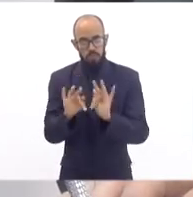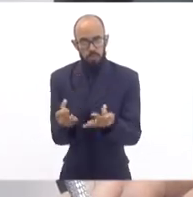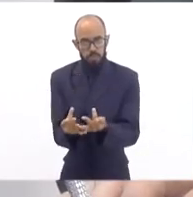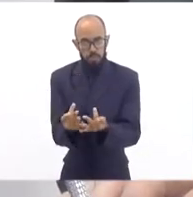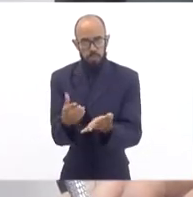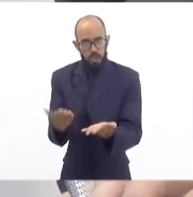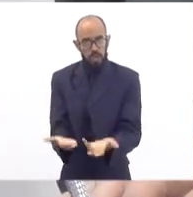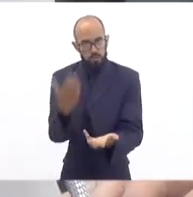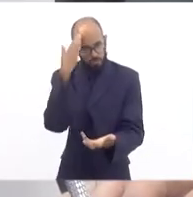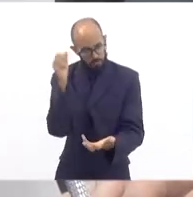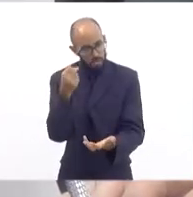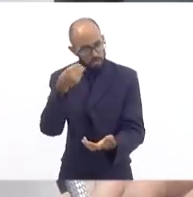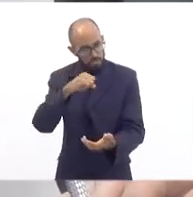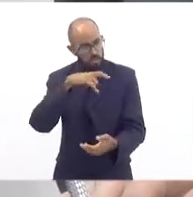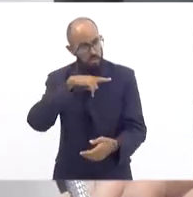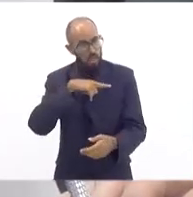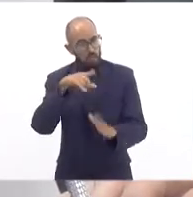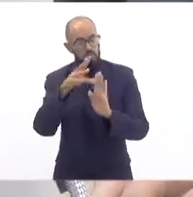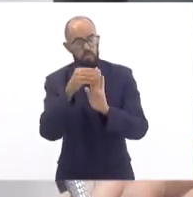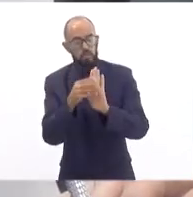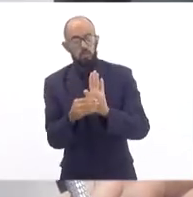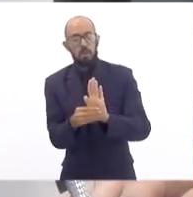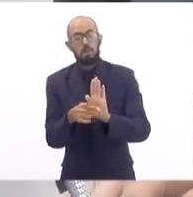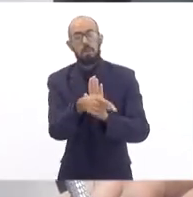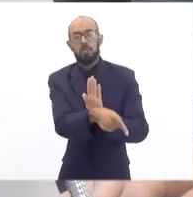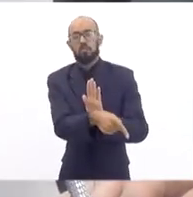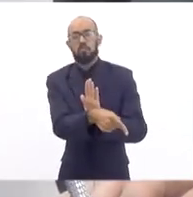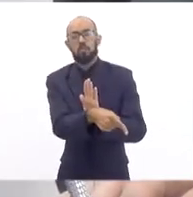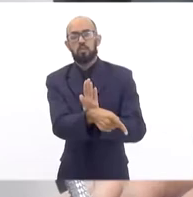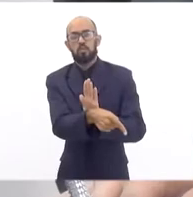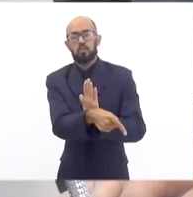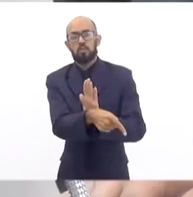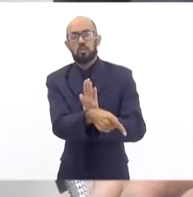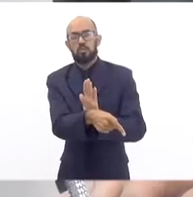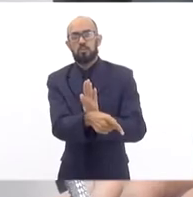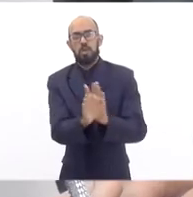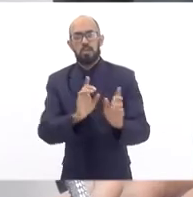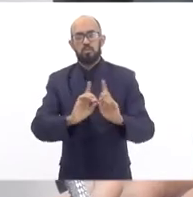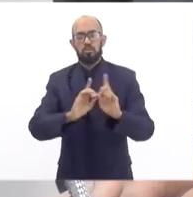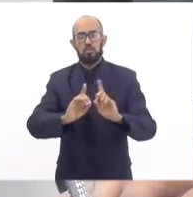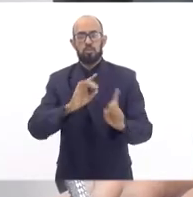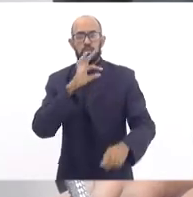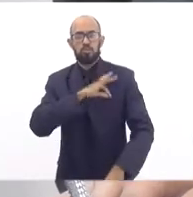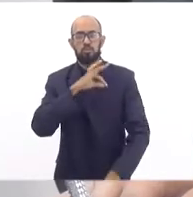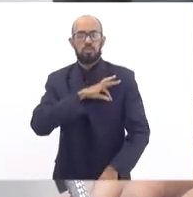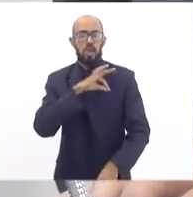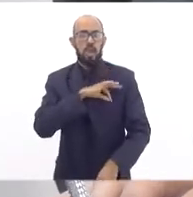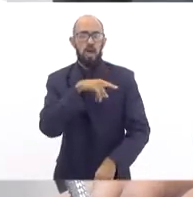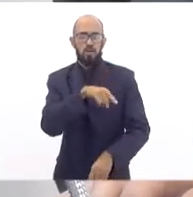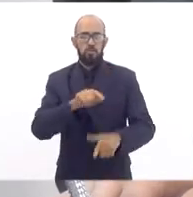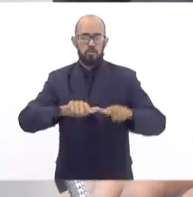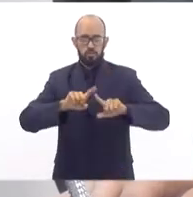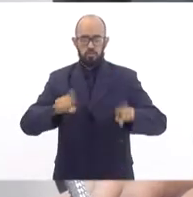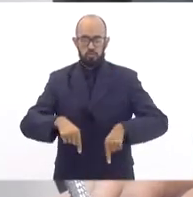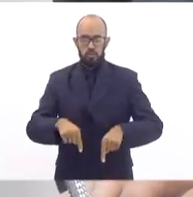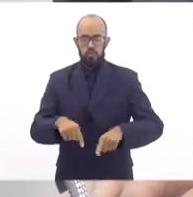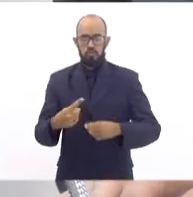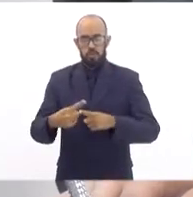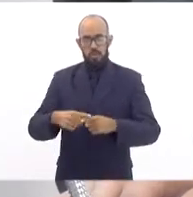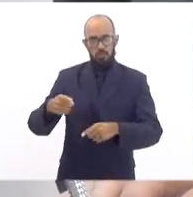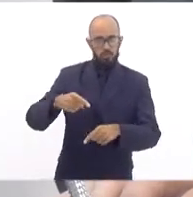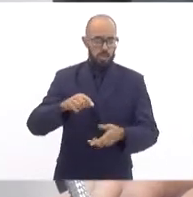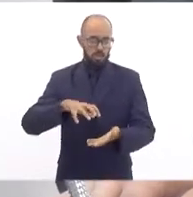algum elemento para discutir essa questão da realidade salarial do povo trabalhador. Porque você não só fica entre os entes,